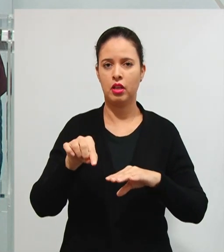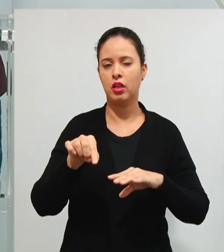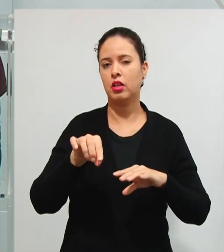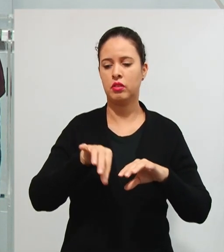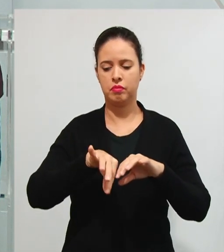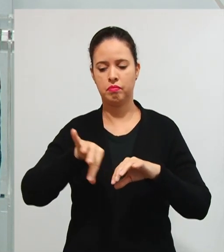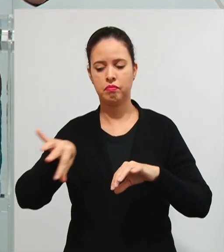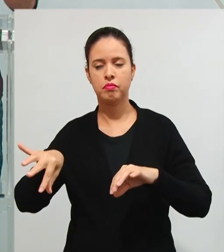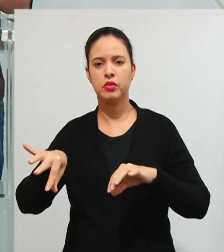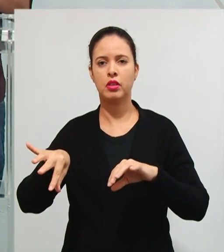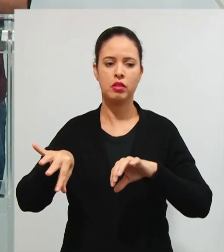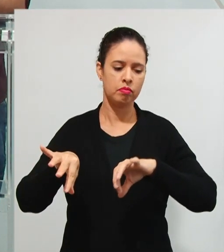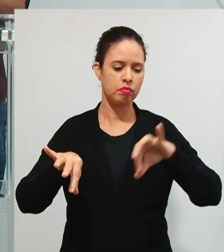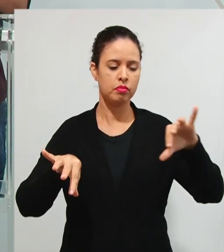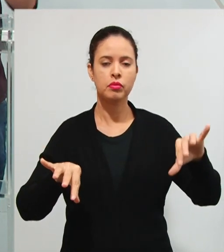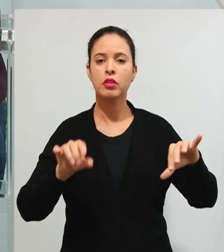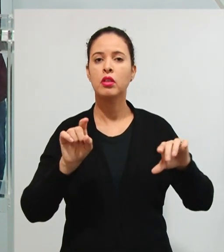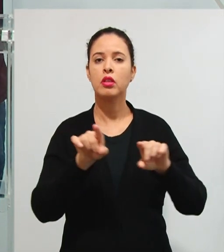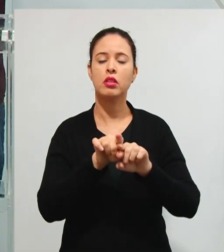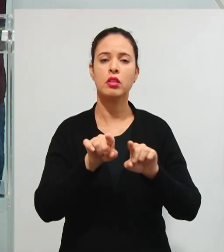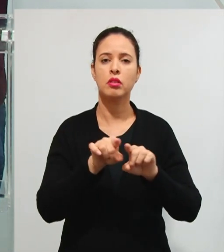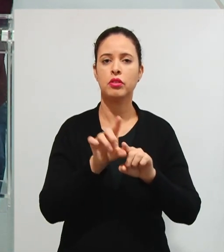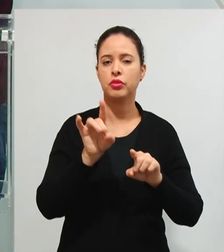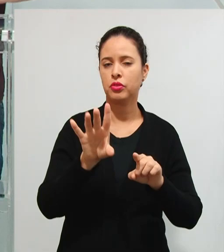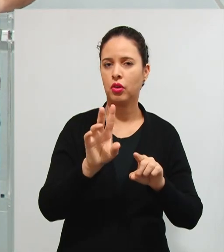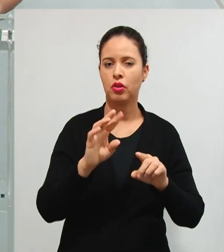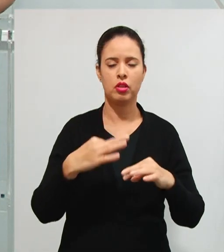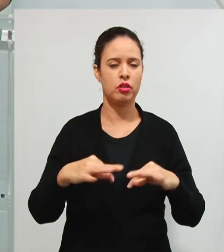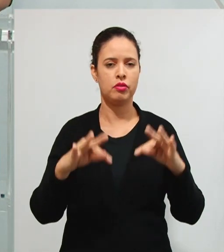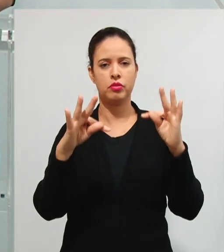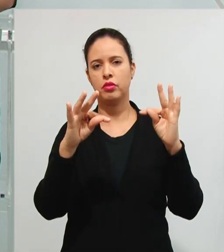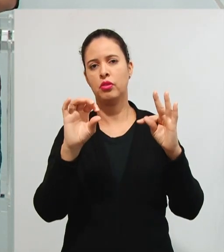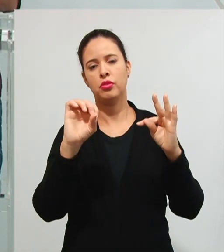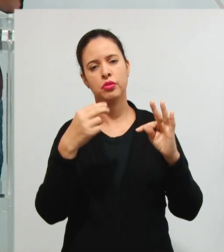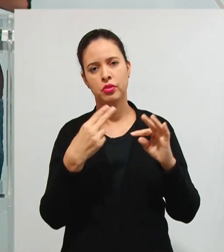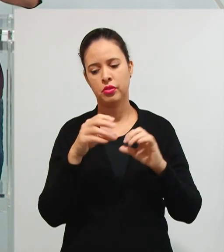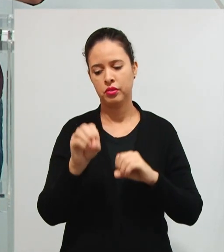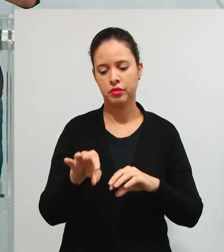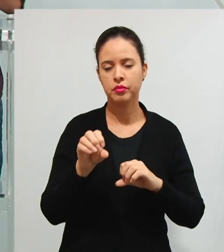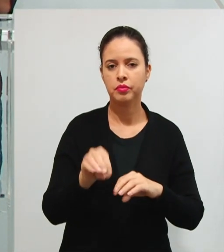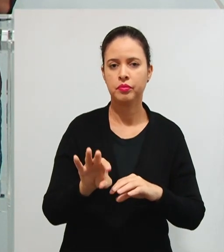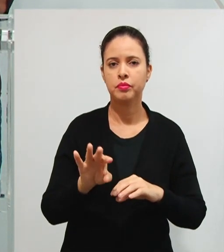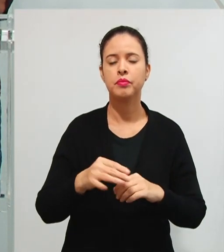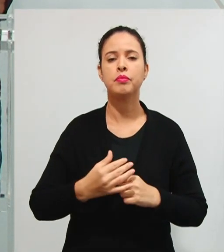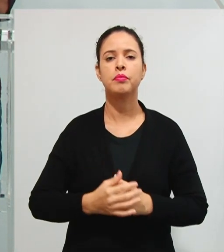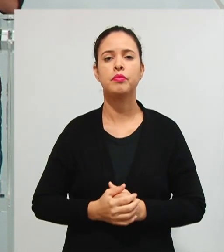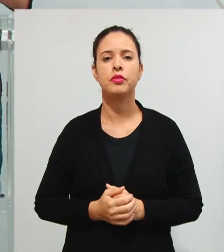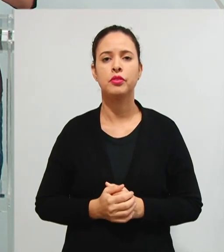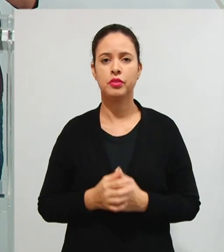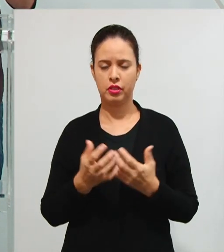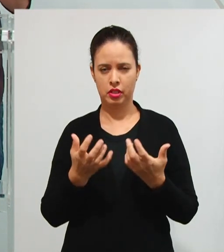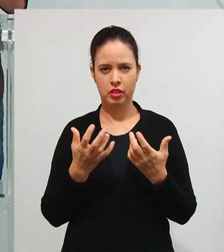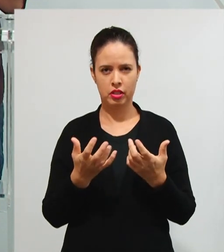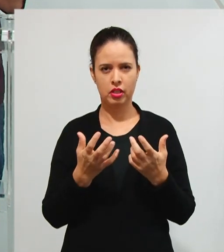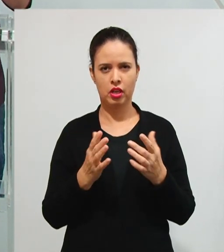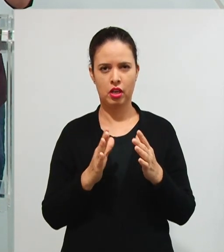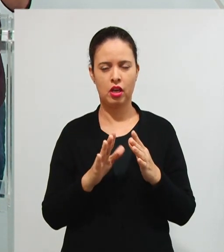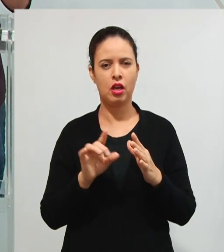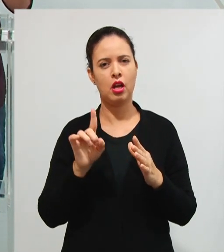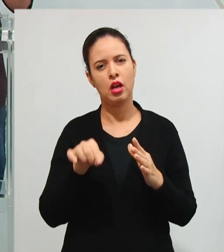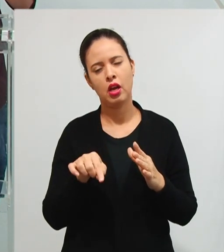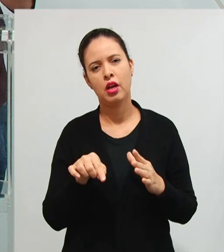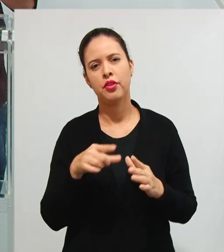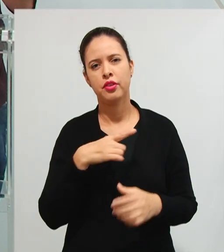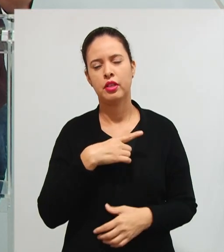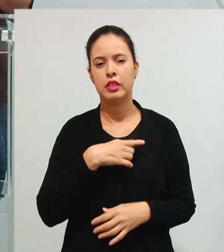parte educacionais em outra, ou ainda só tecnologia ou só educacionais. Quando você quer restringir que